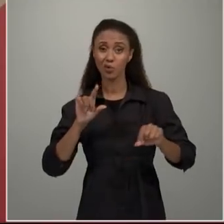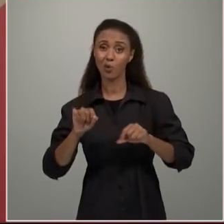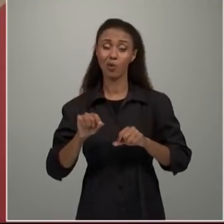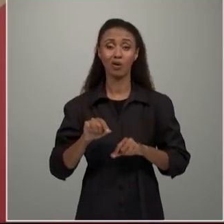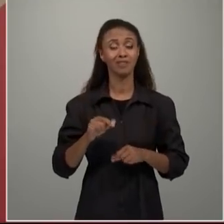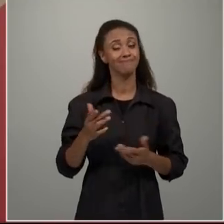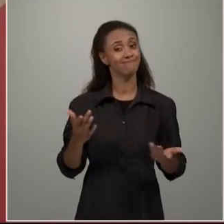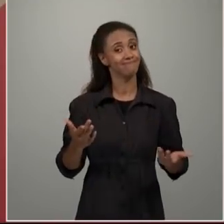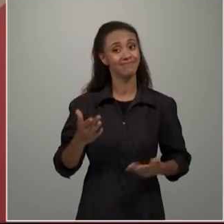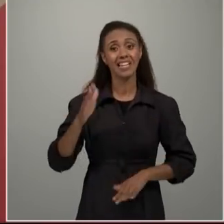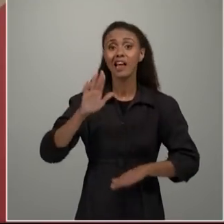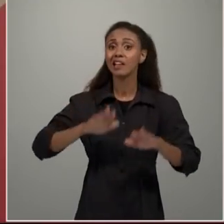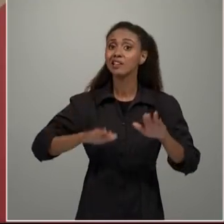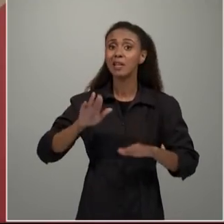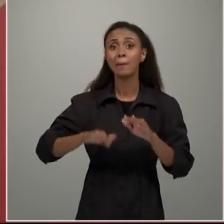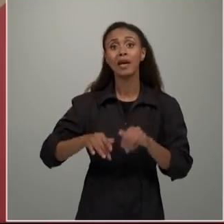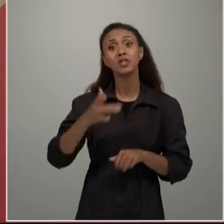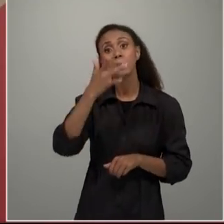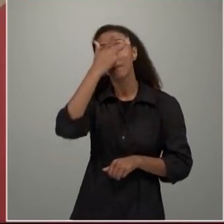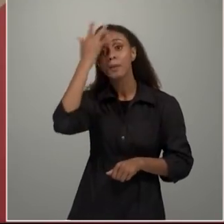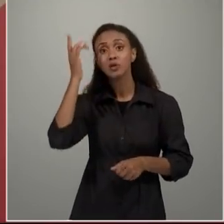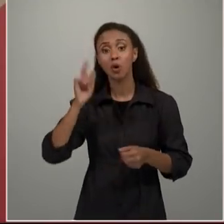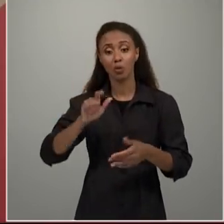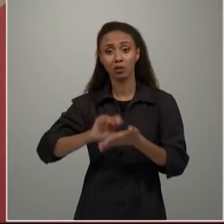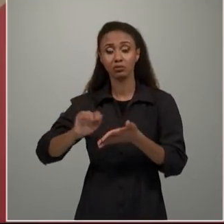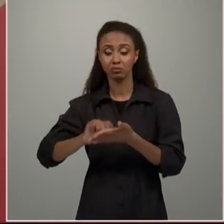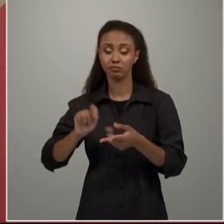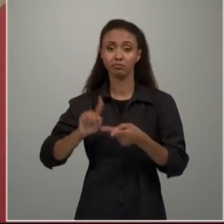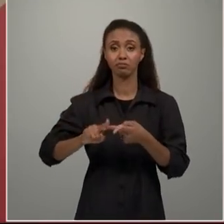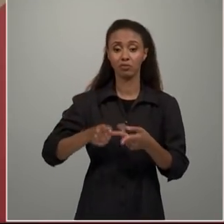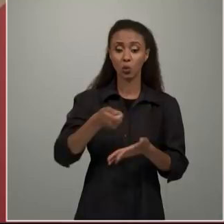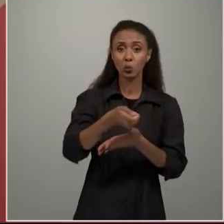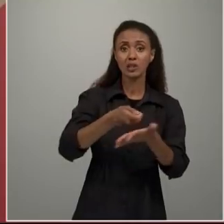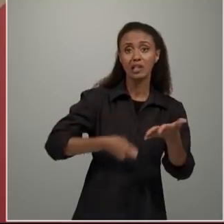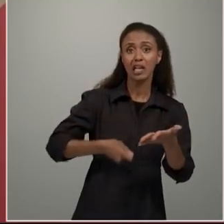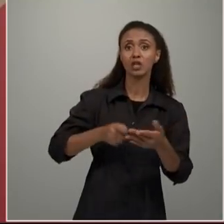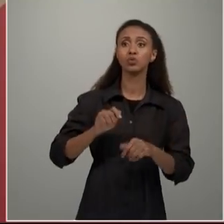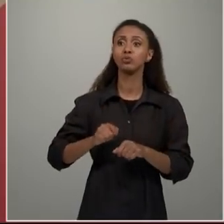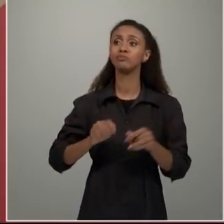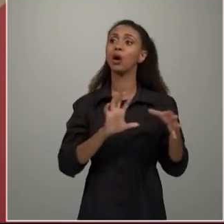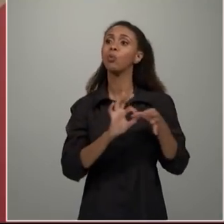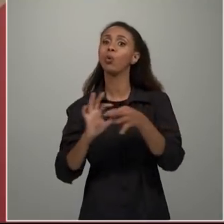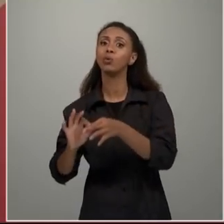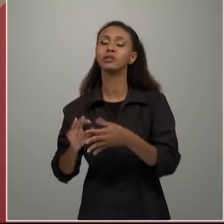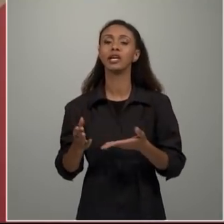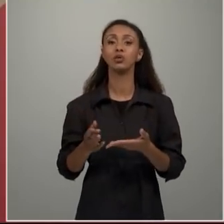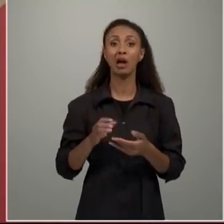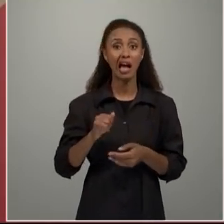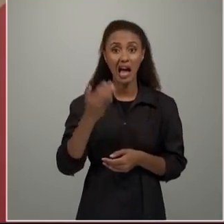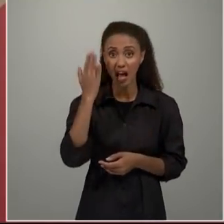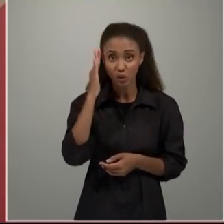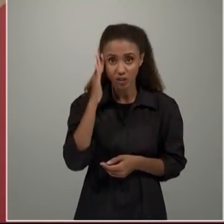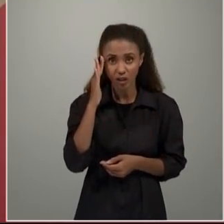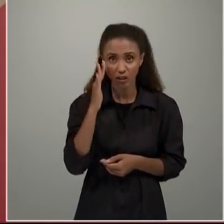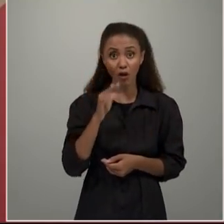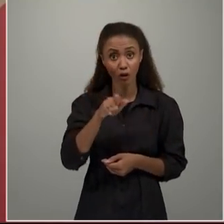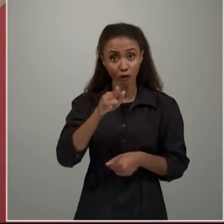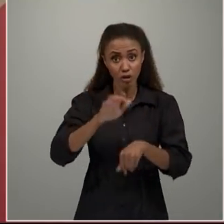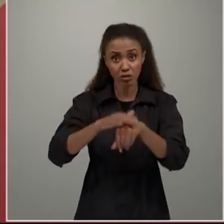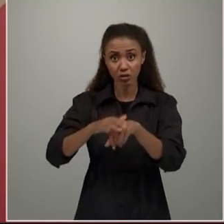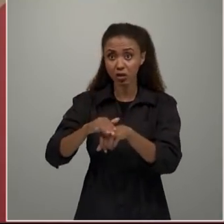do texto e do contexto mas no geral da se desconfiar de alguma coisa volta lá a nota e pega sua